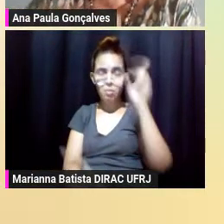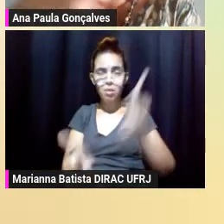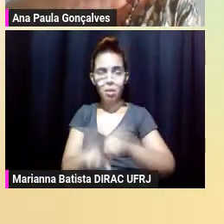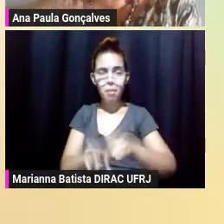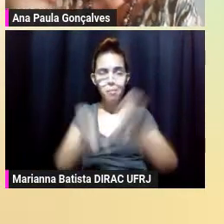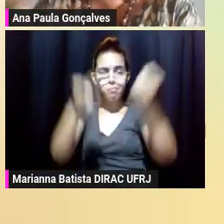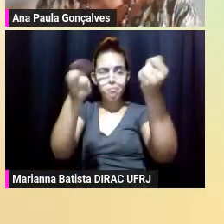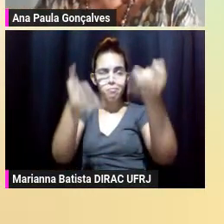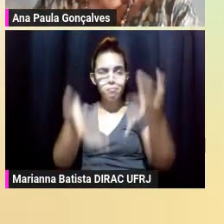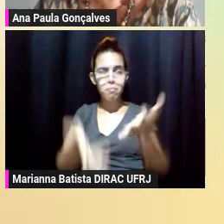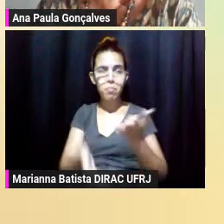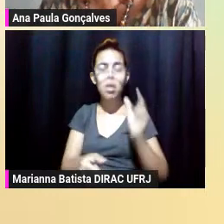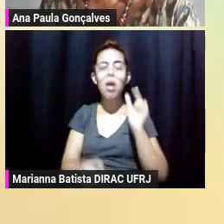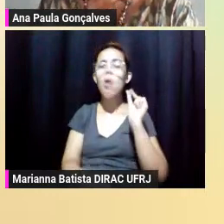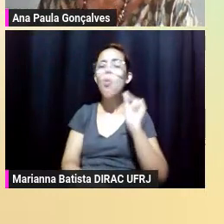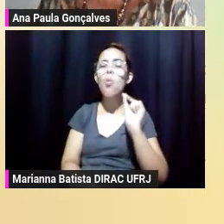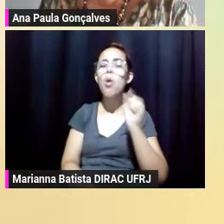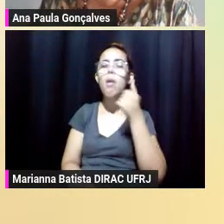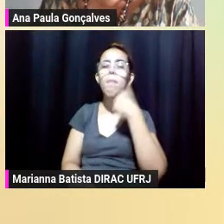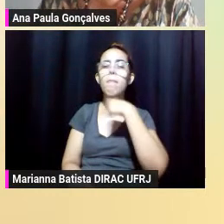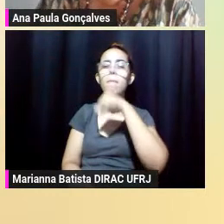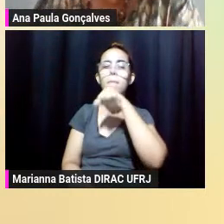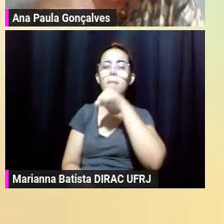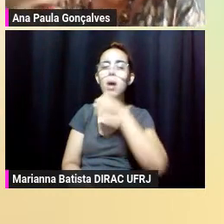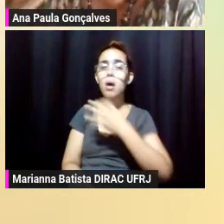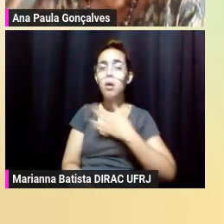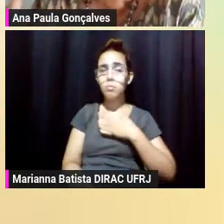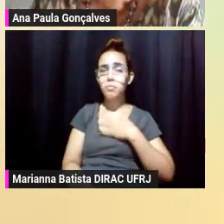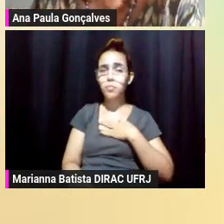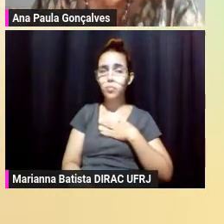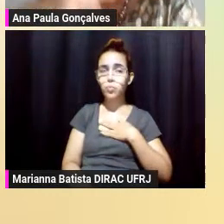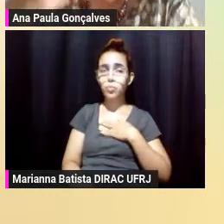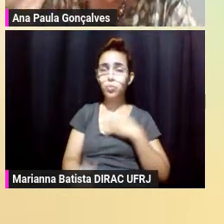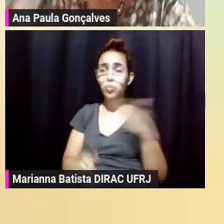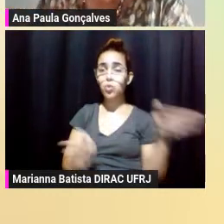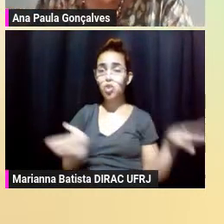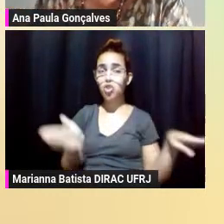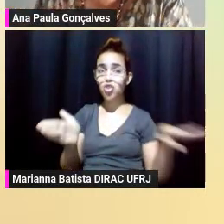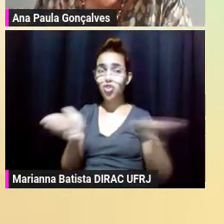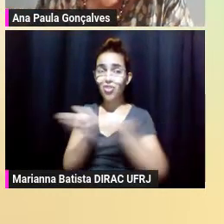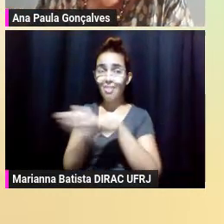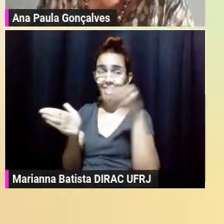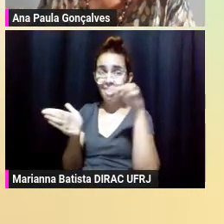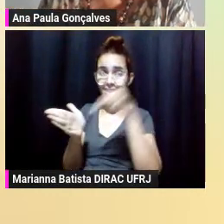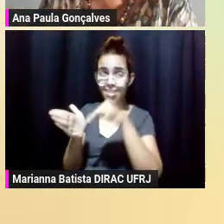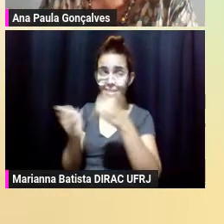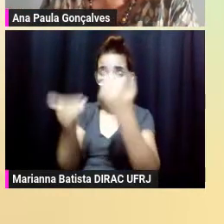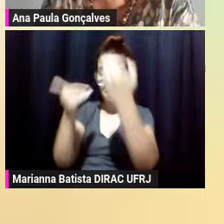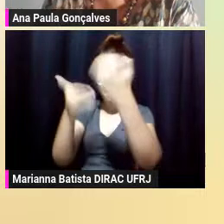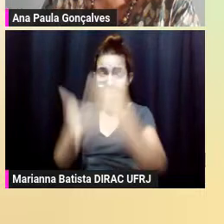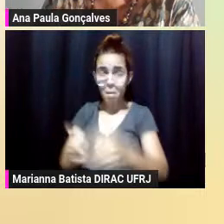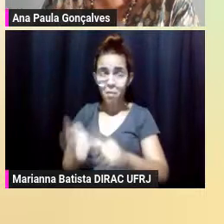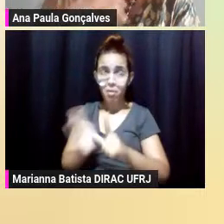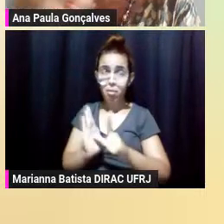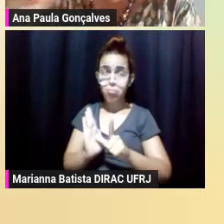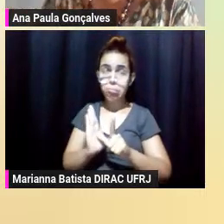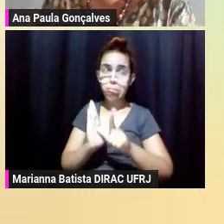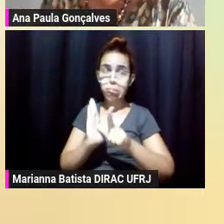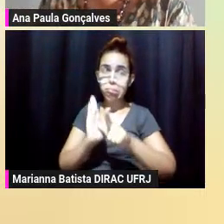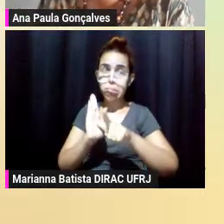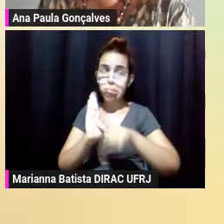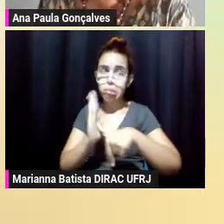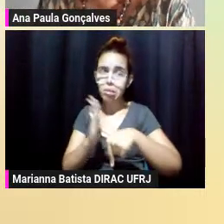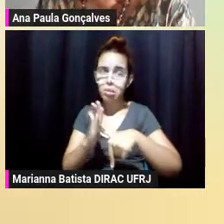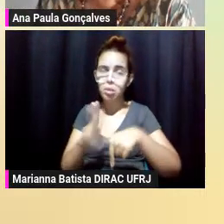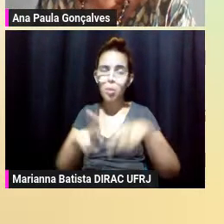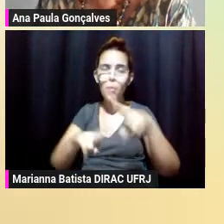chegasse atrasada para fazer a prova. Eu cheguei quase uma hora depois, me deixaram fazer a prova, porque eu não tinha tido contato com nenhum outro candidato, era uma